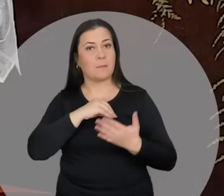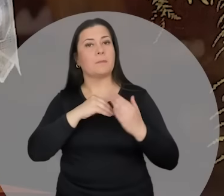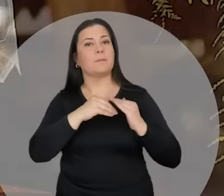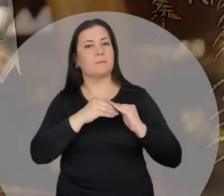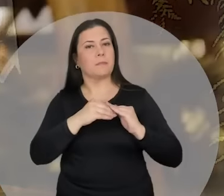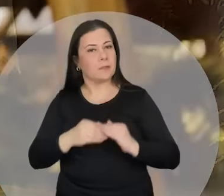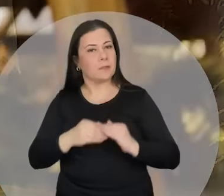cantarmos.